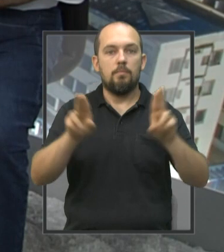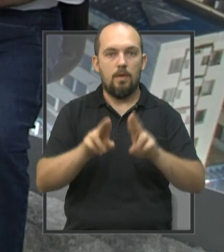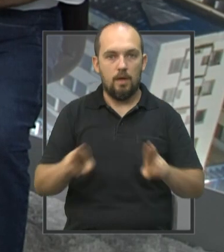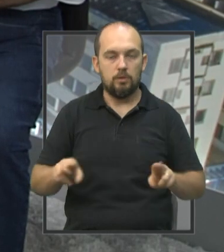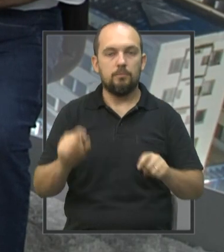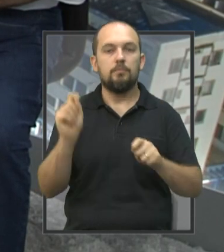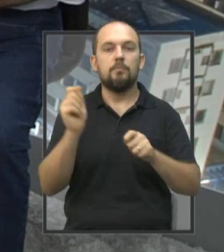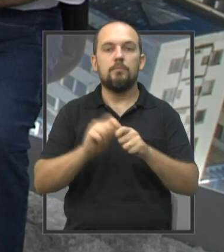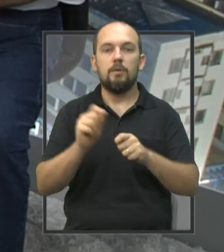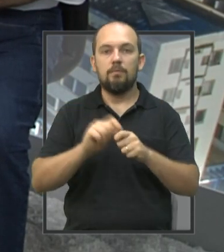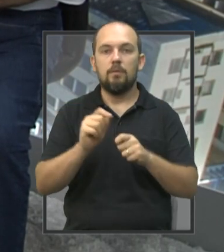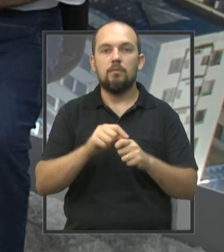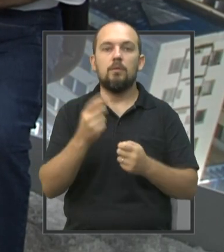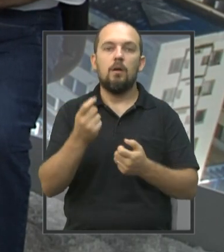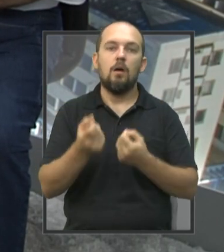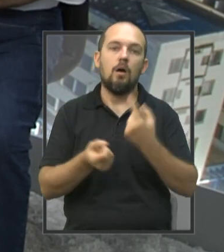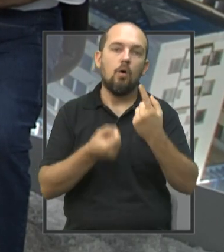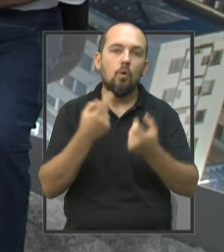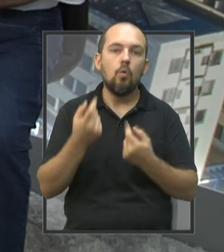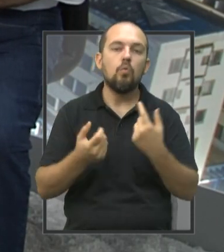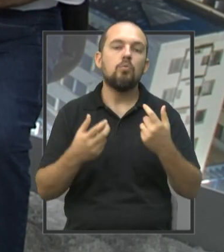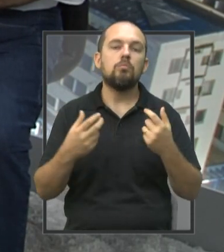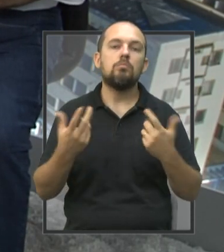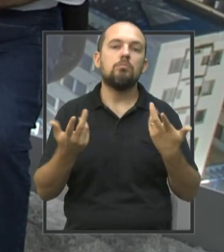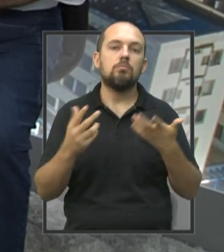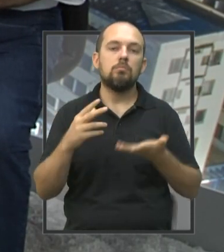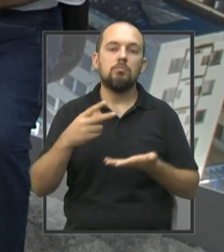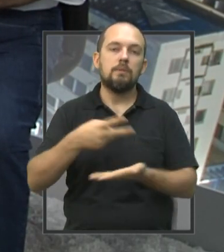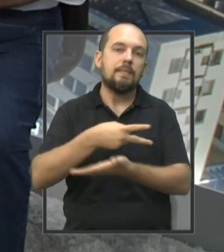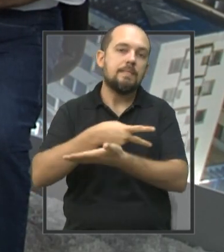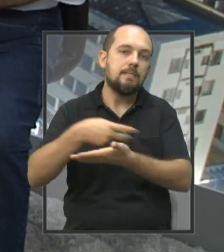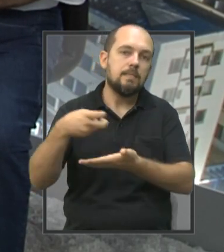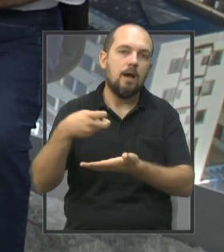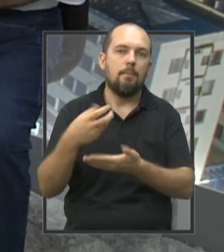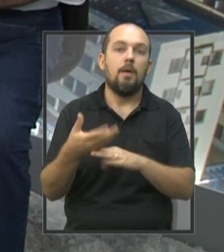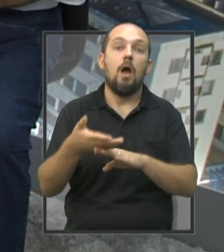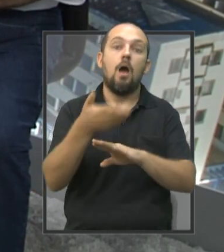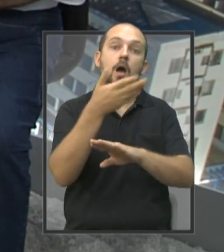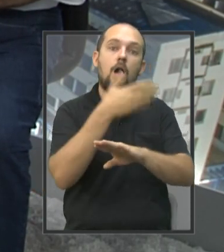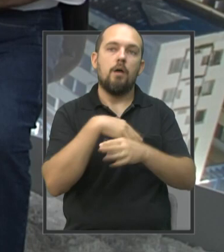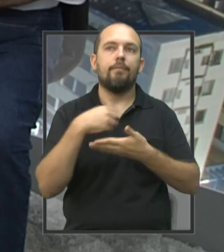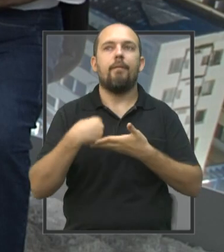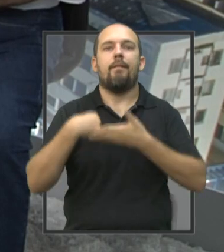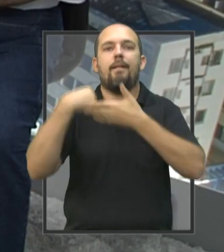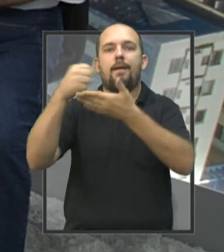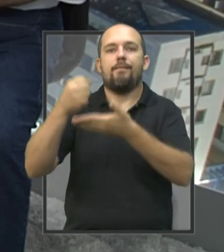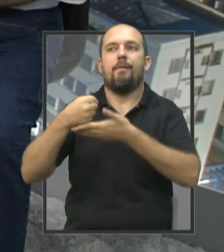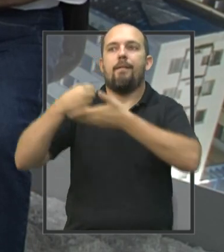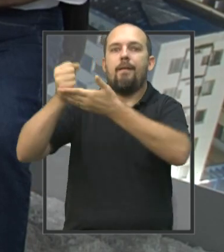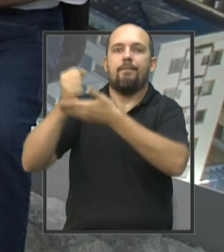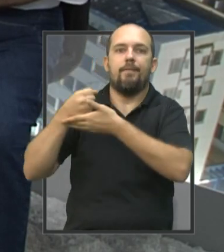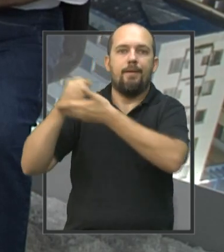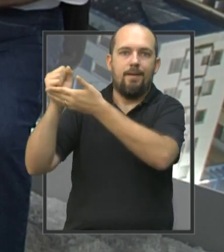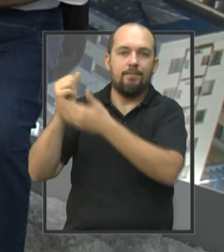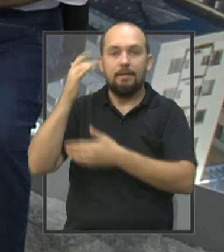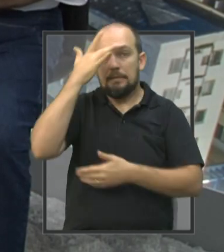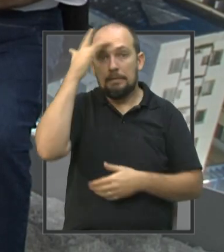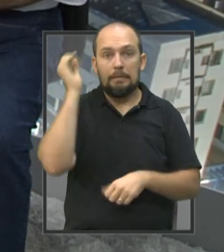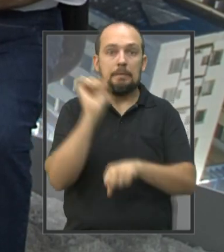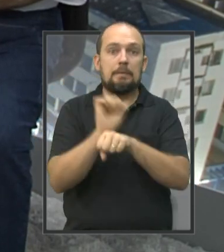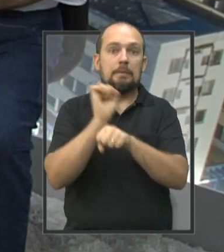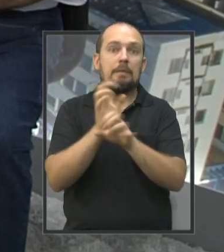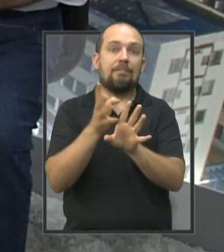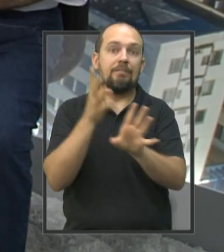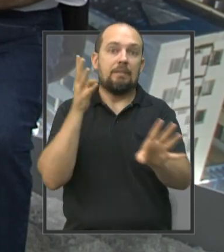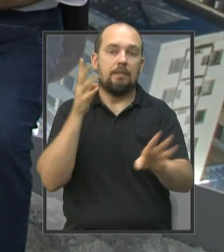realização de alguns procedimentos, alguns exames que antes eram feitos em outras cidades e às vezes a pessoa ficava muito tempo na fila,